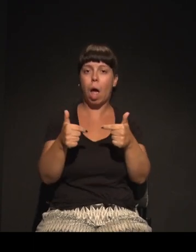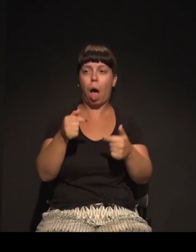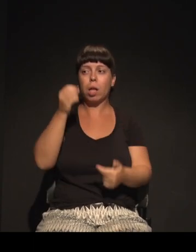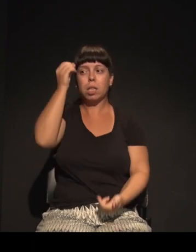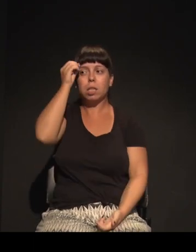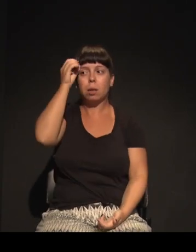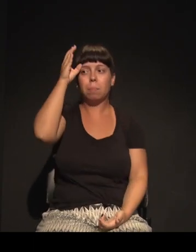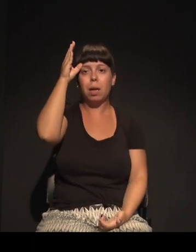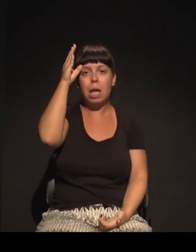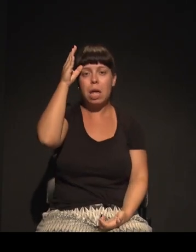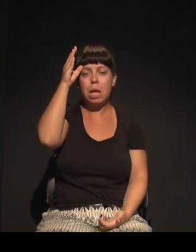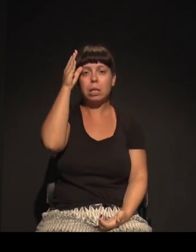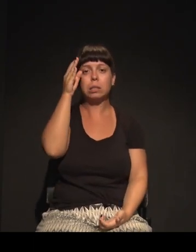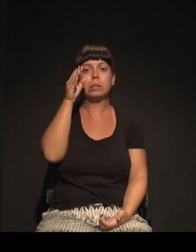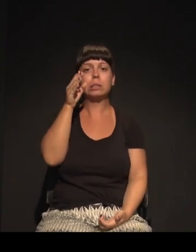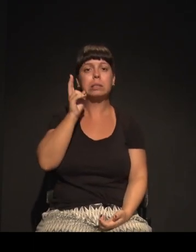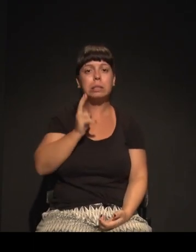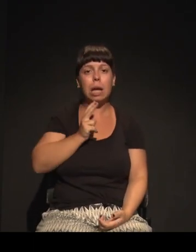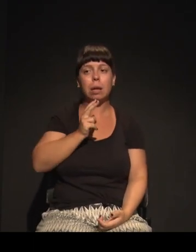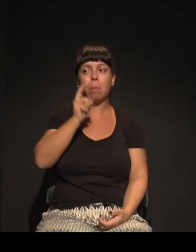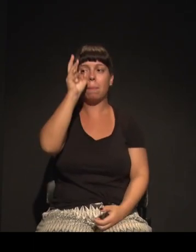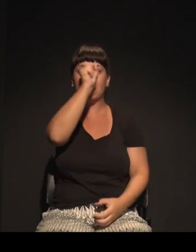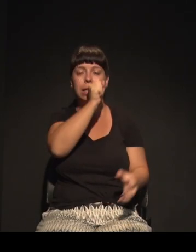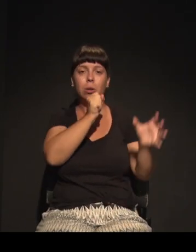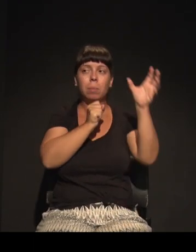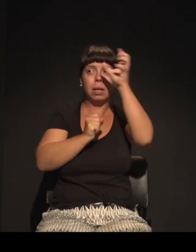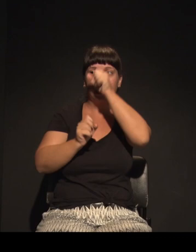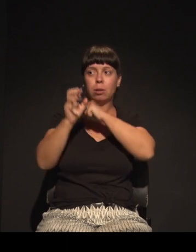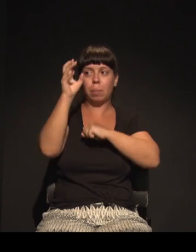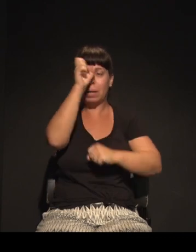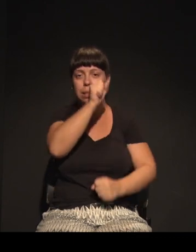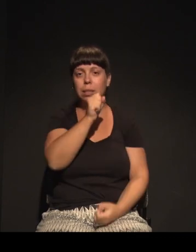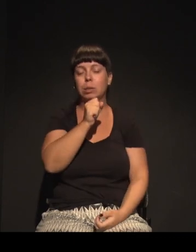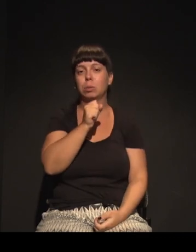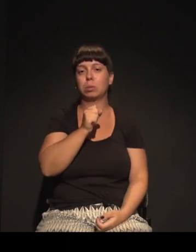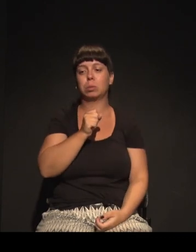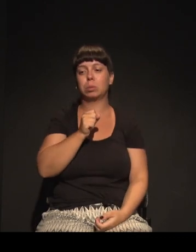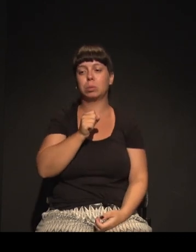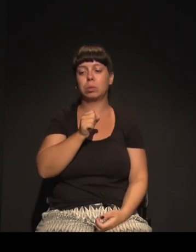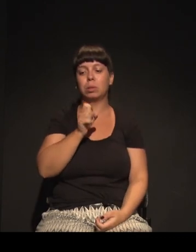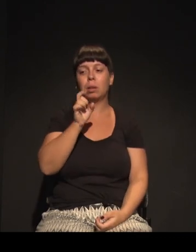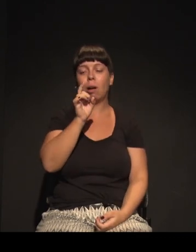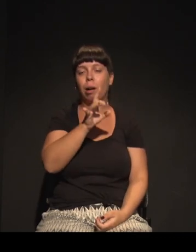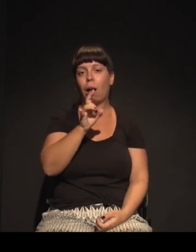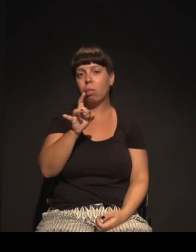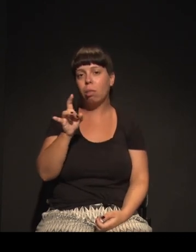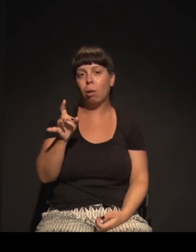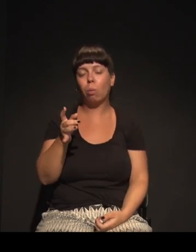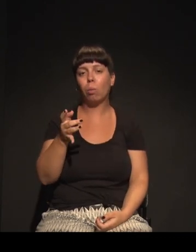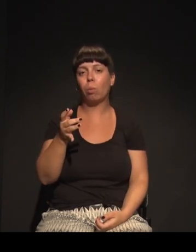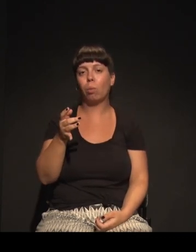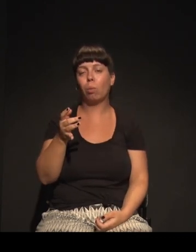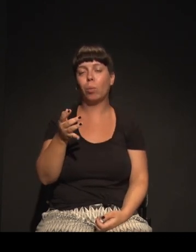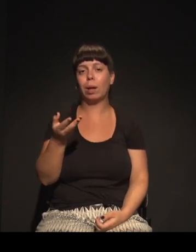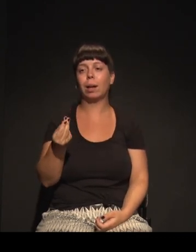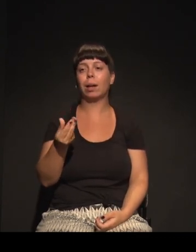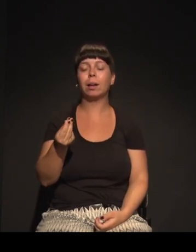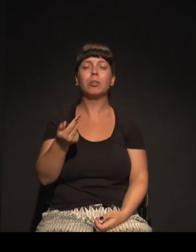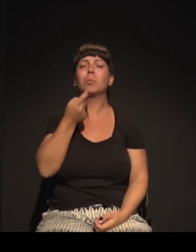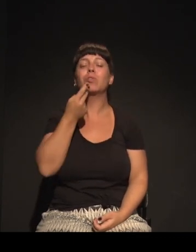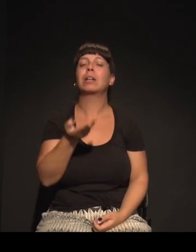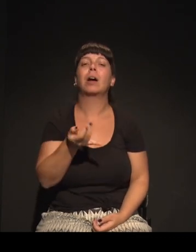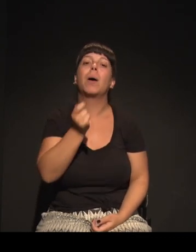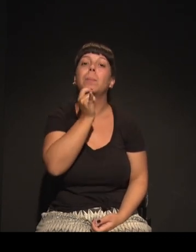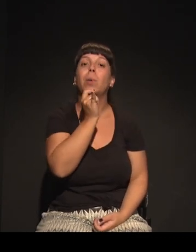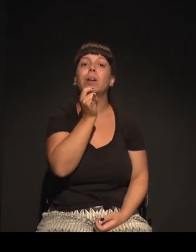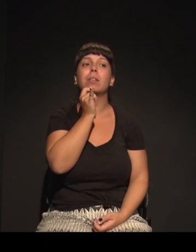e cada dia a gente aprendendo mais cada um dos seus nos seus devidos como fala é por